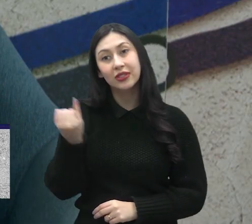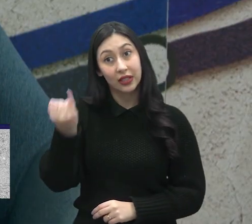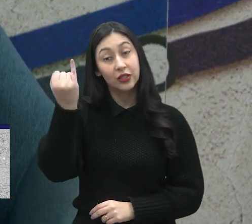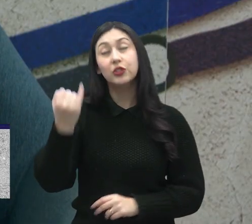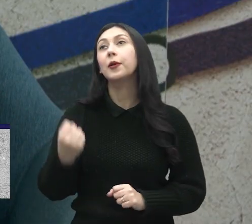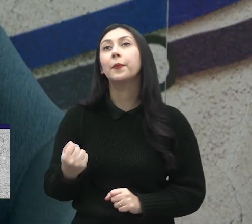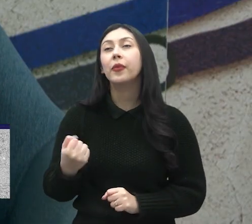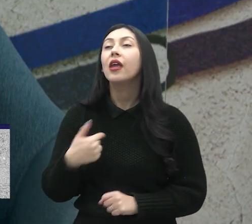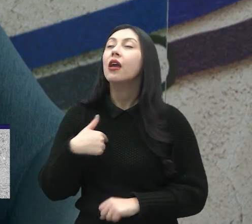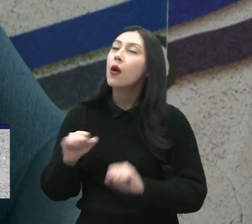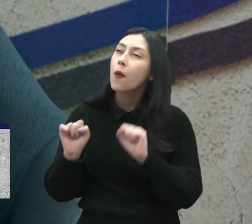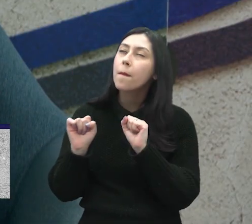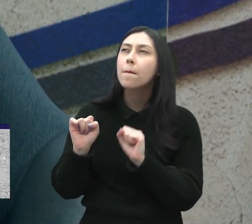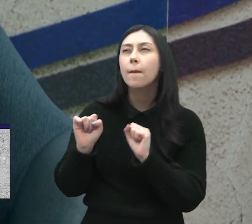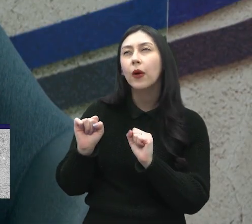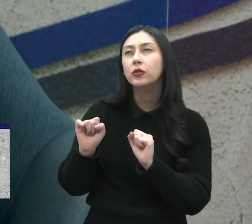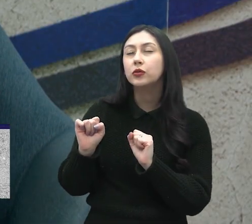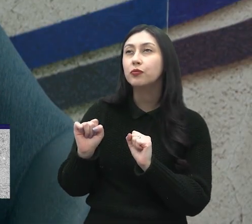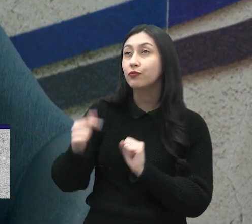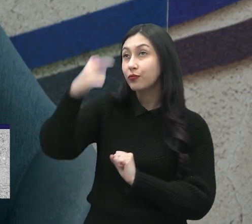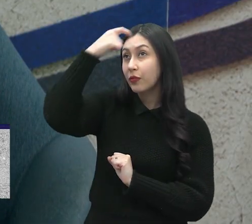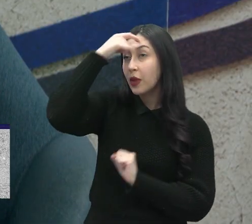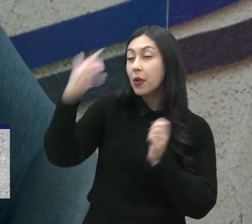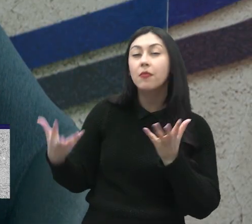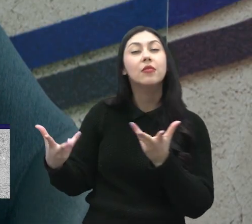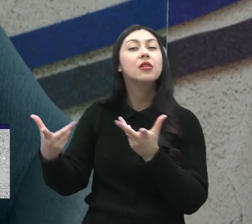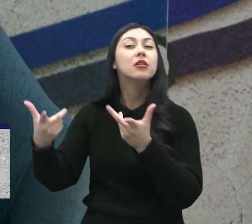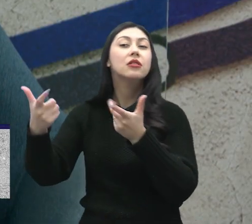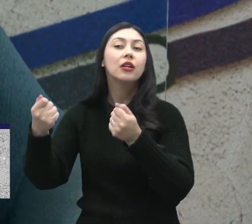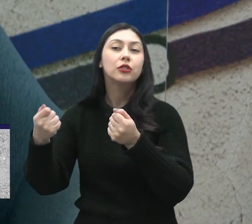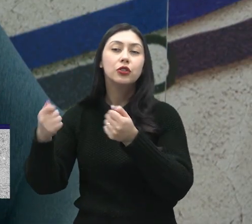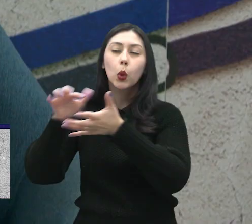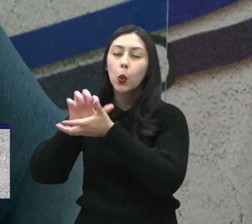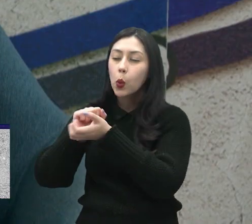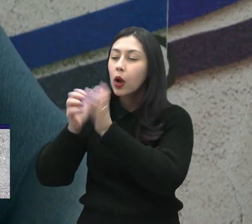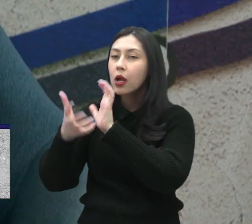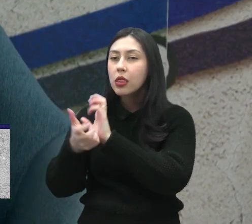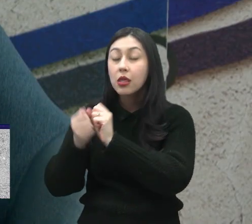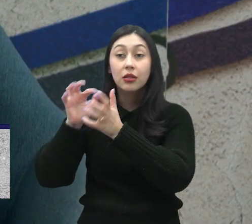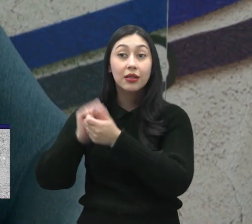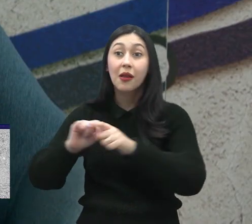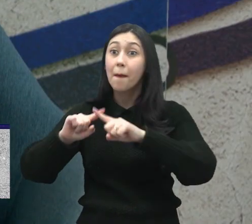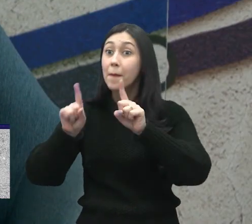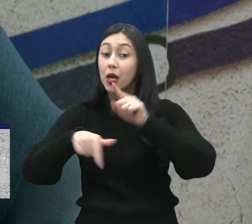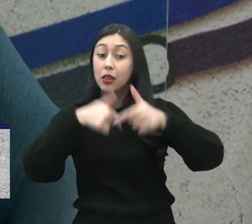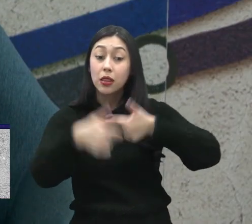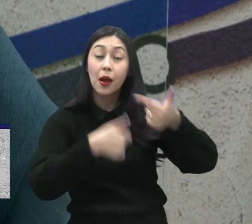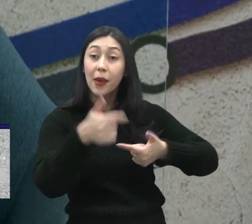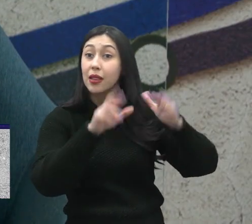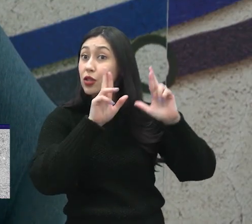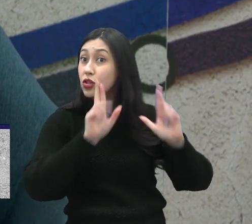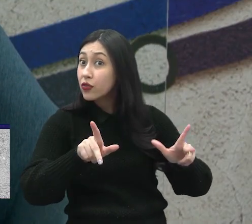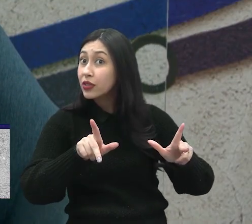Eu posso ter uma vocação de ter uma habilidade com um artesanato. Posso não ser uma artesã, mas posso